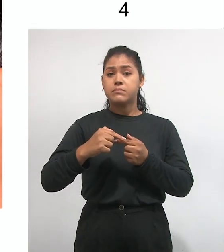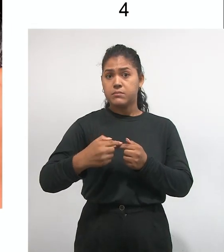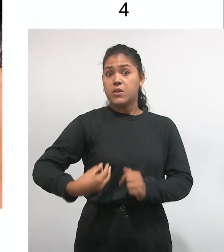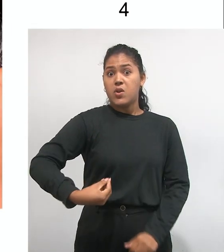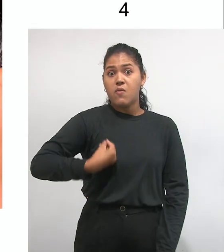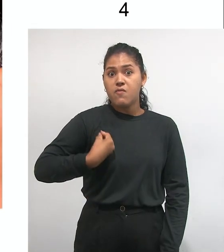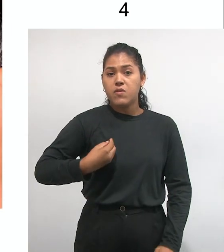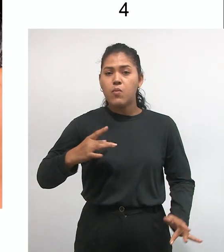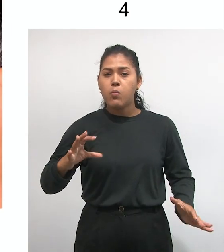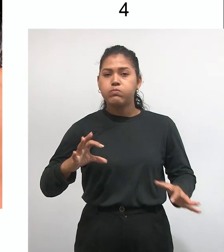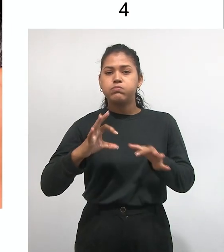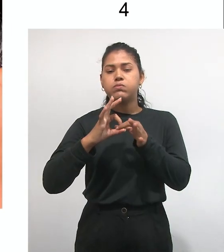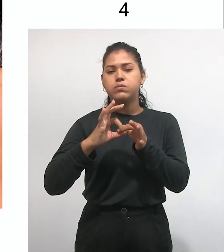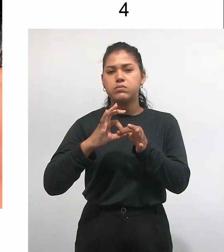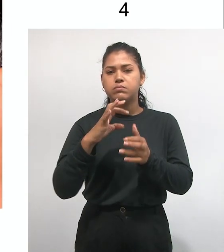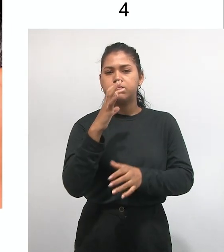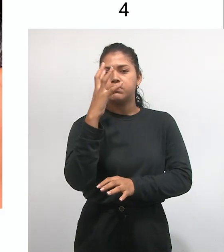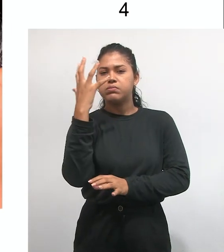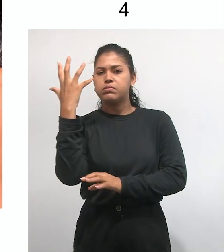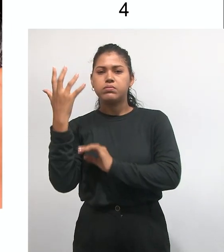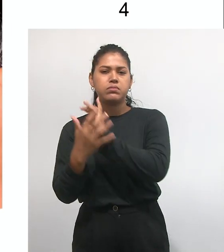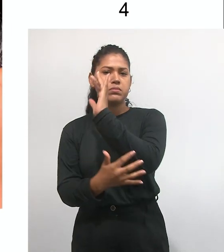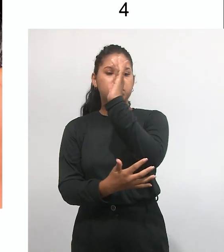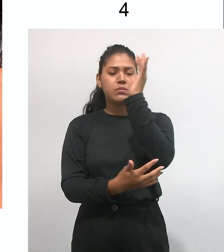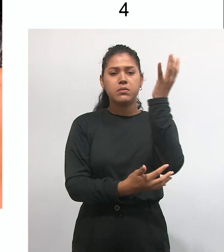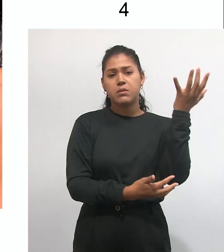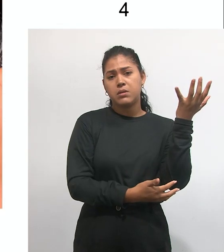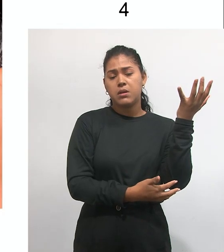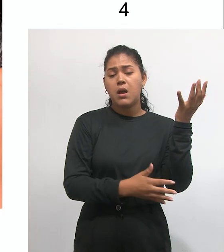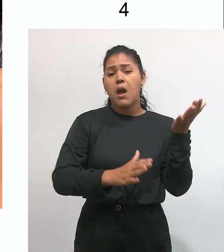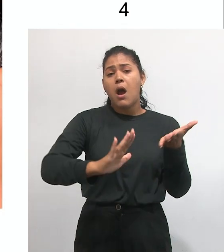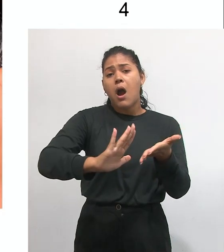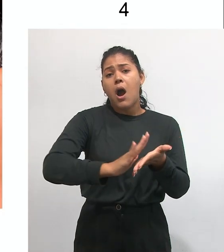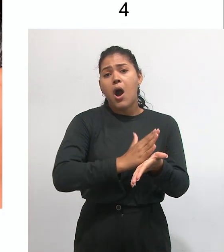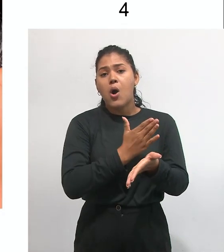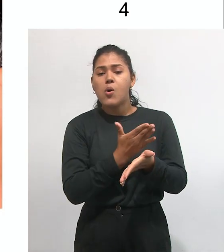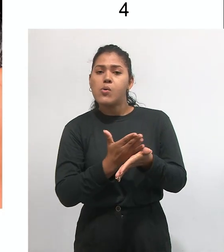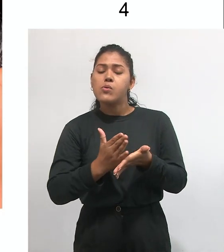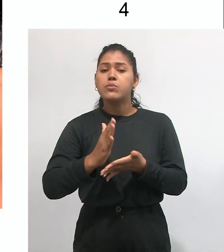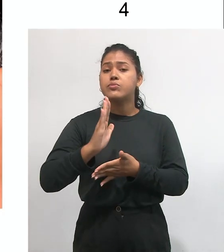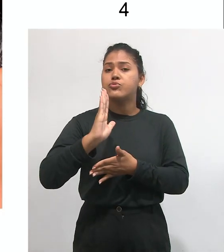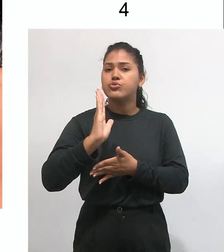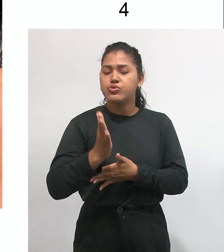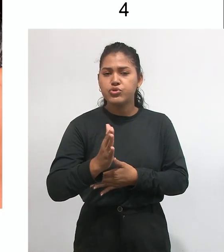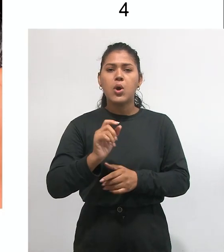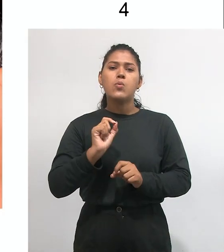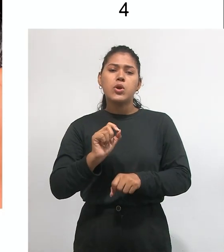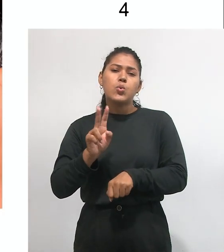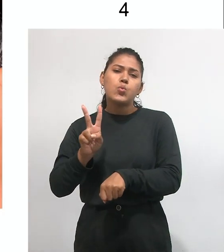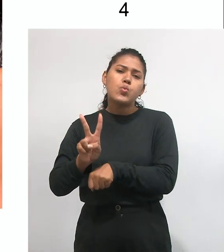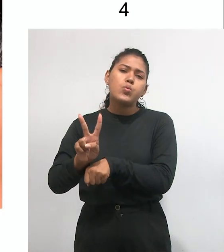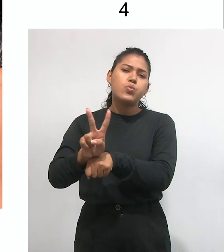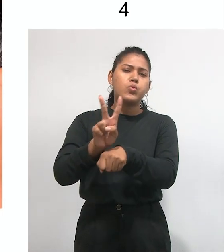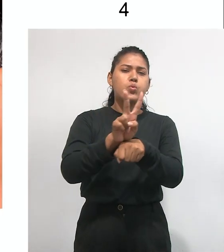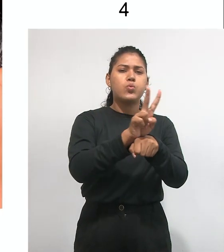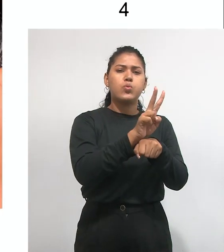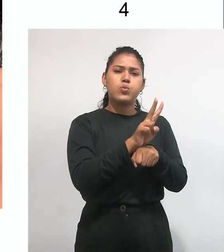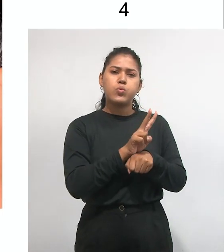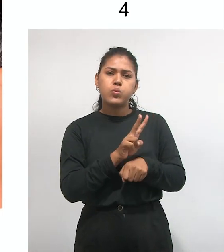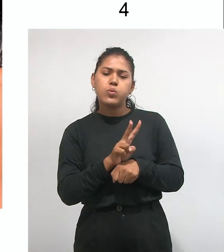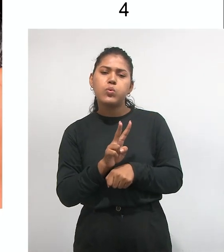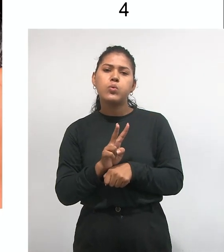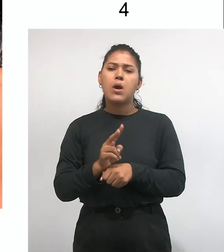e que muitas vezes acabam por cuidar desse pedaço, né, tão importante do nosso